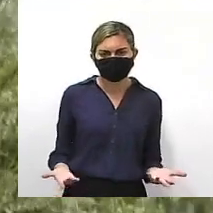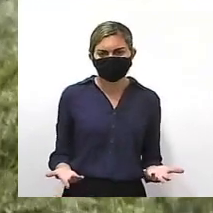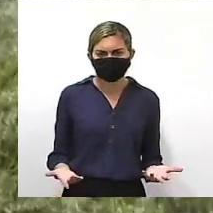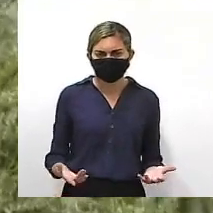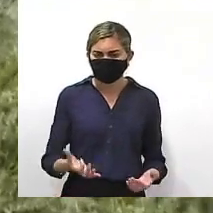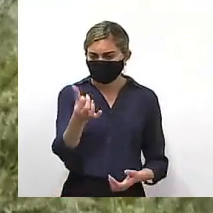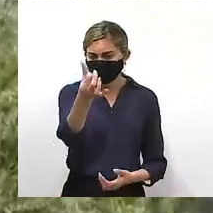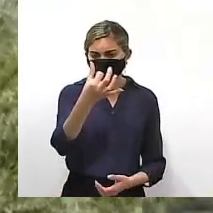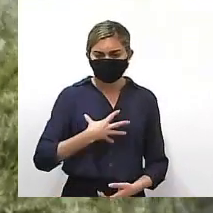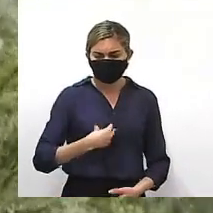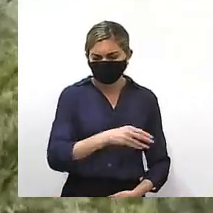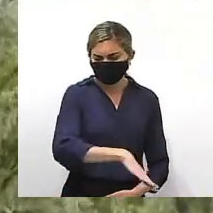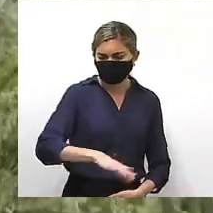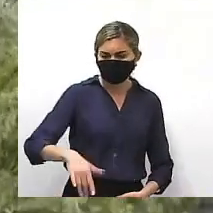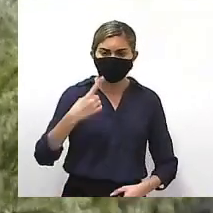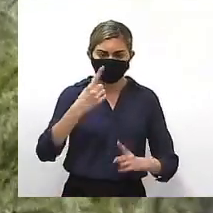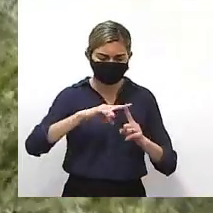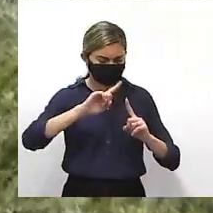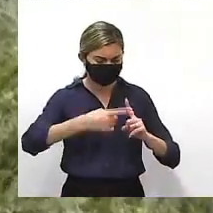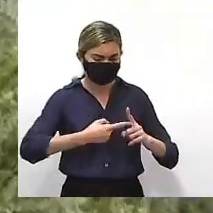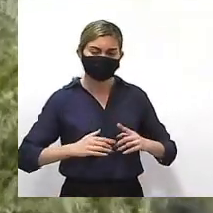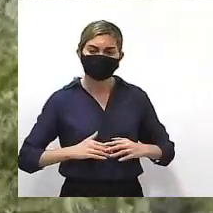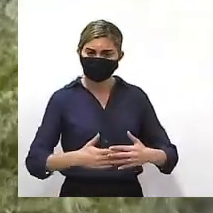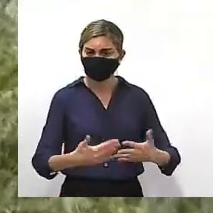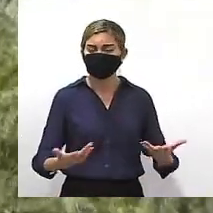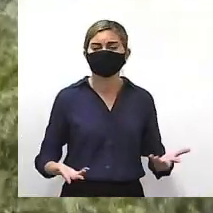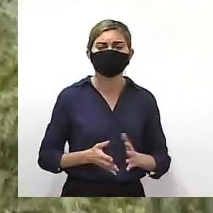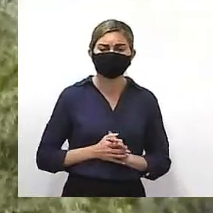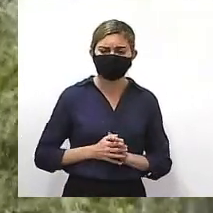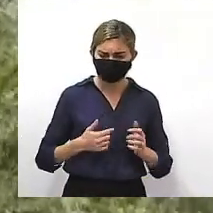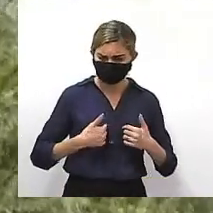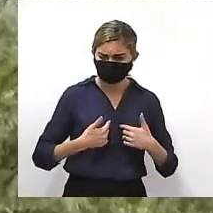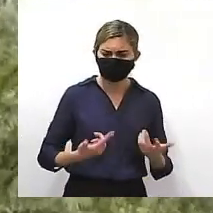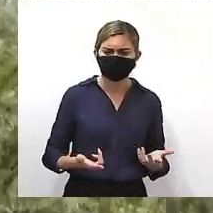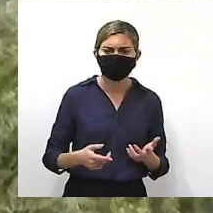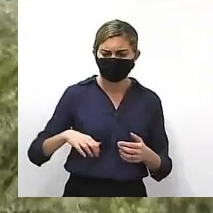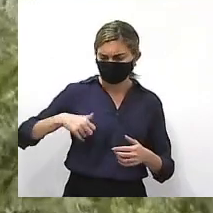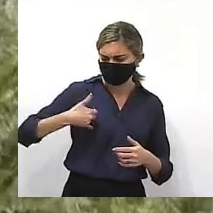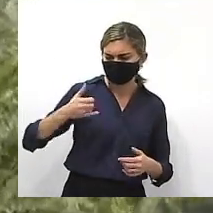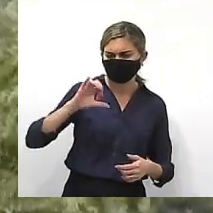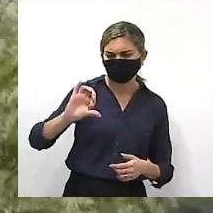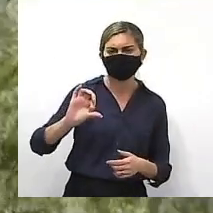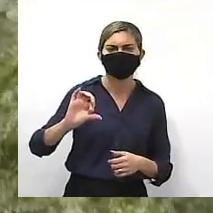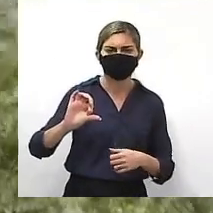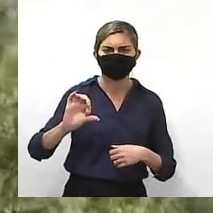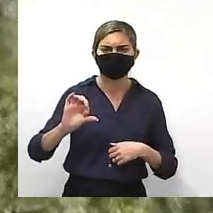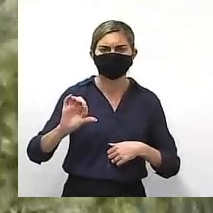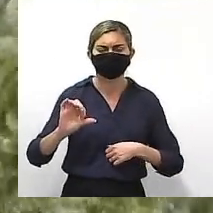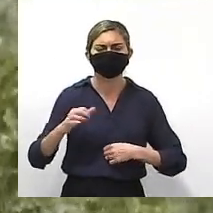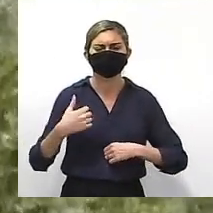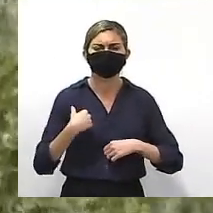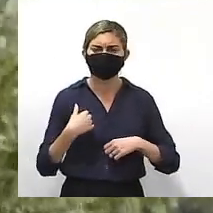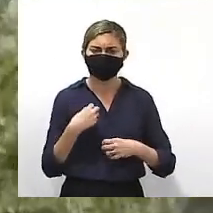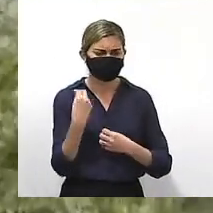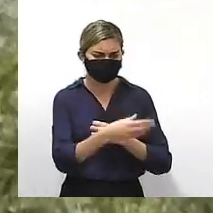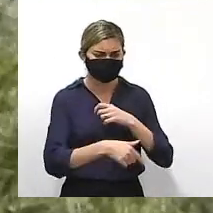6 meninos, um na barriga. Eu, a partir de 9 anos, fui para Maré tirar sururu para dar de comer a